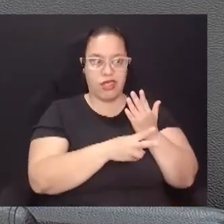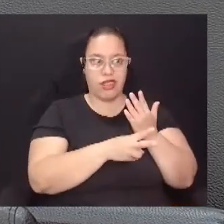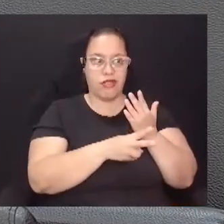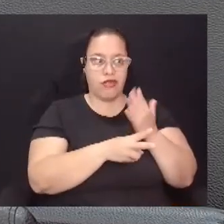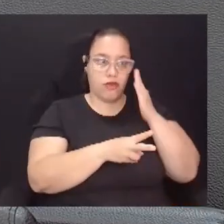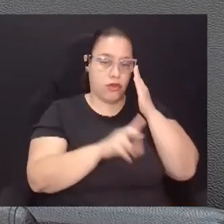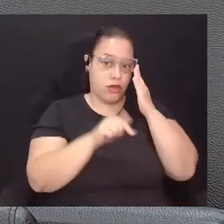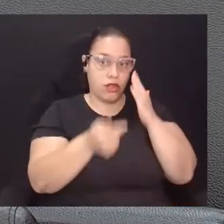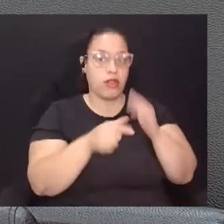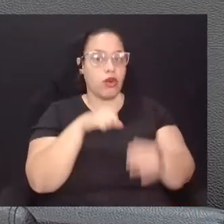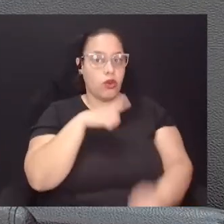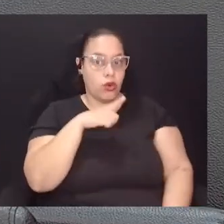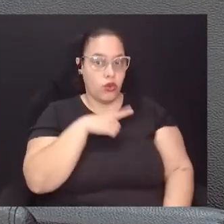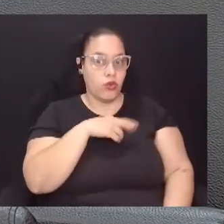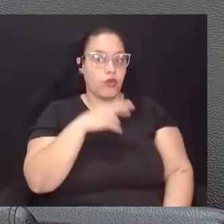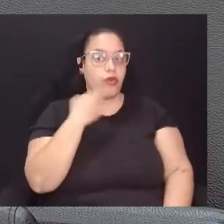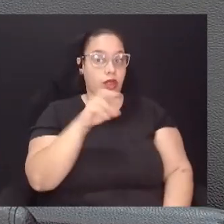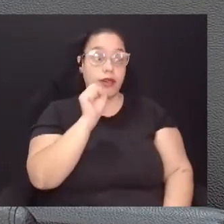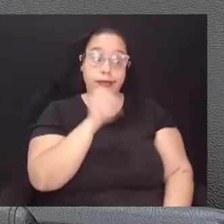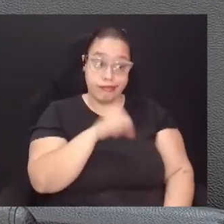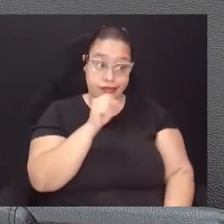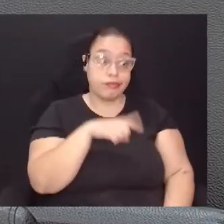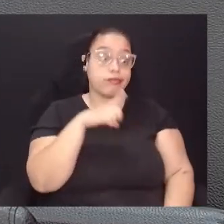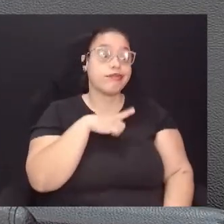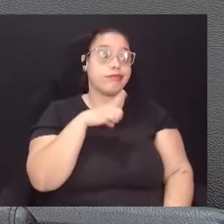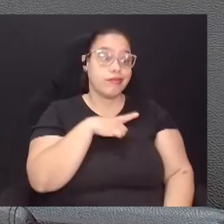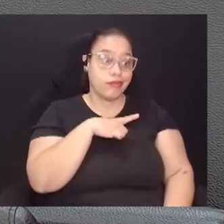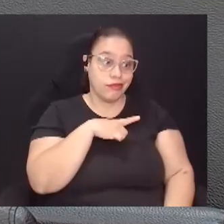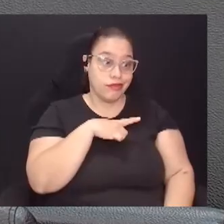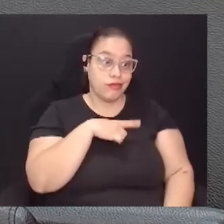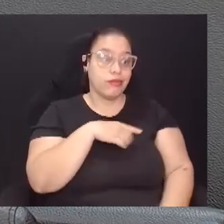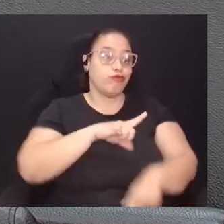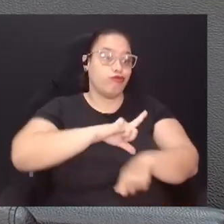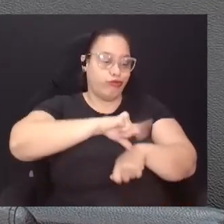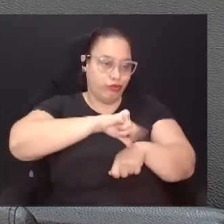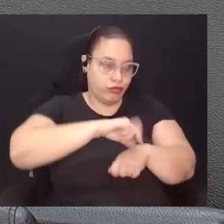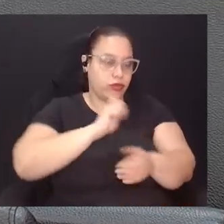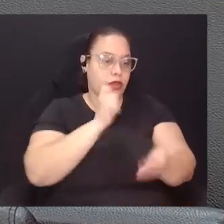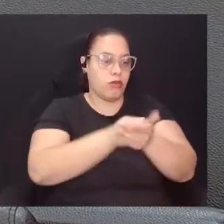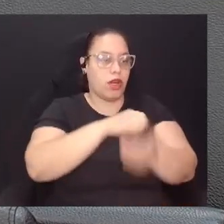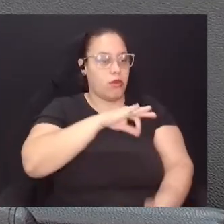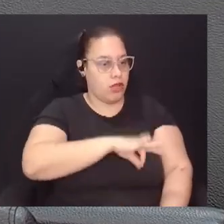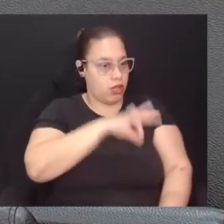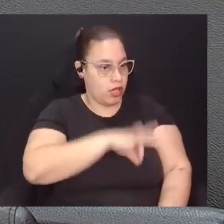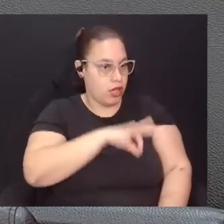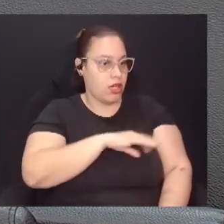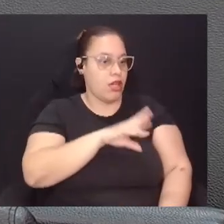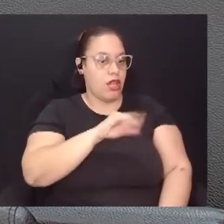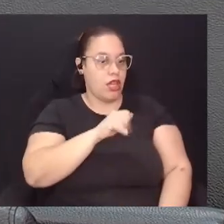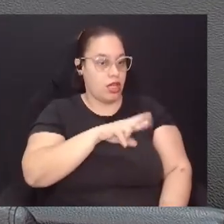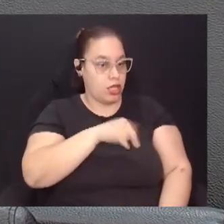disso. E depois a gente teve o relato, sim, que teve adiamento, né, do pagamento de salário, pagamento